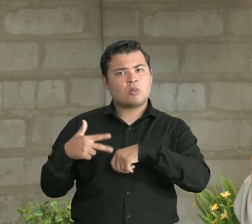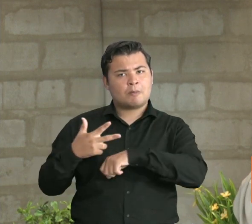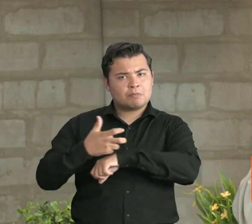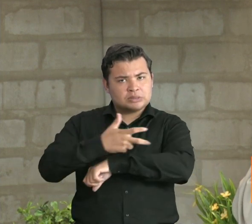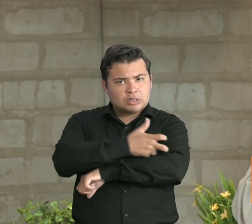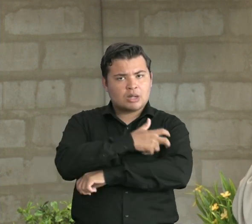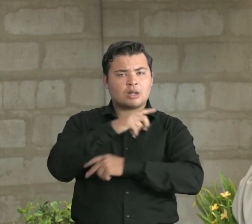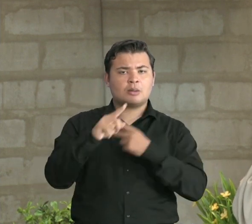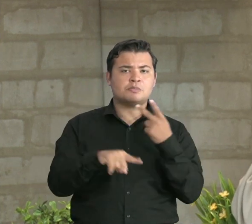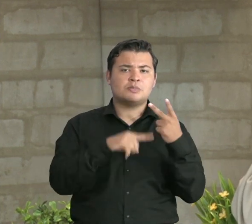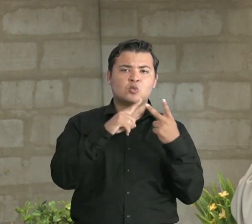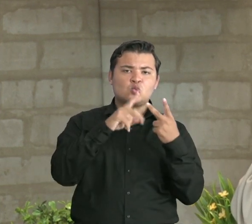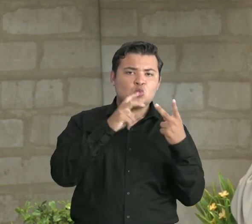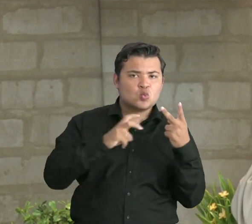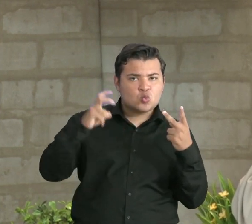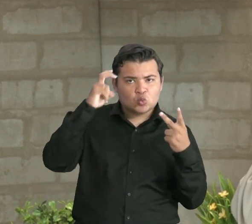também.